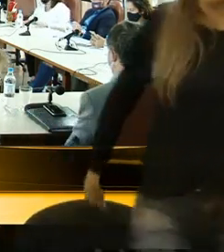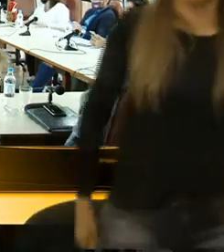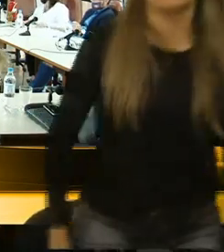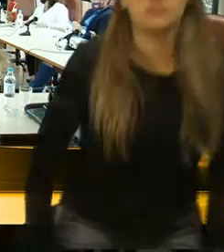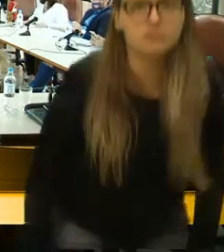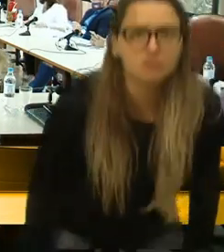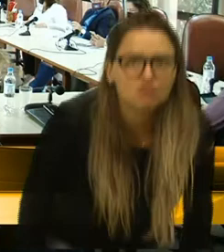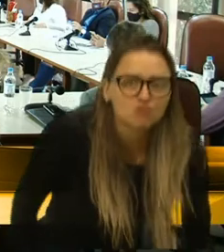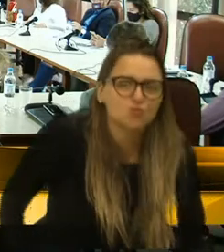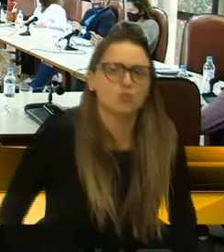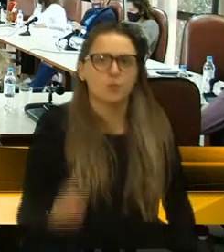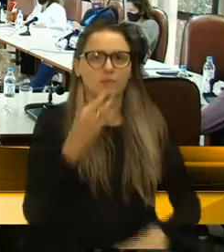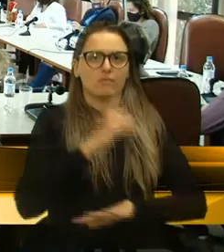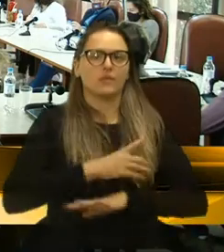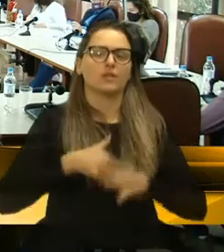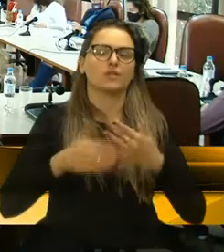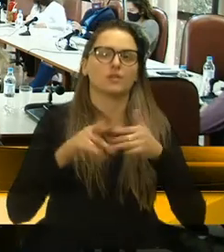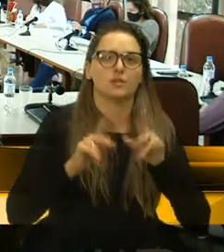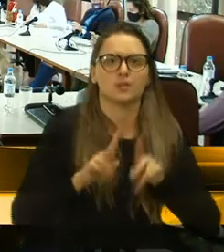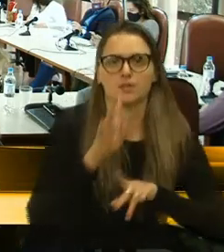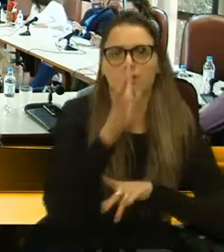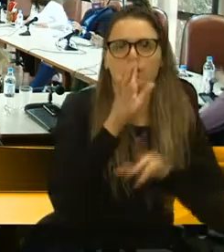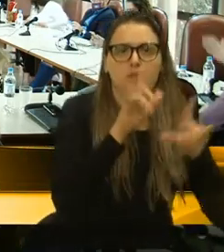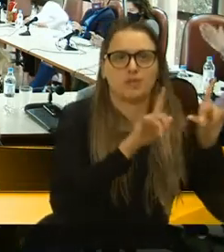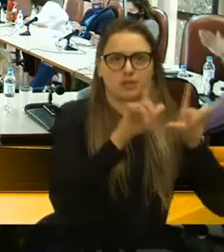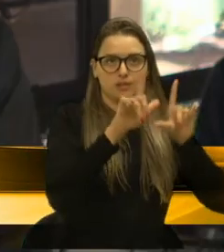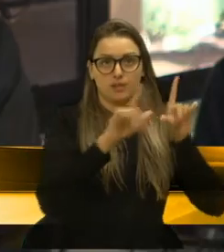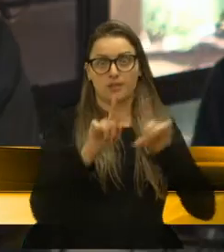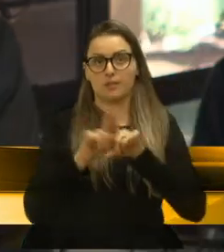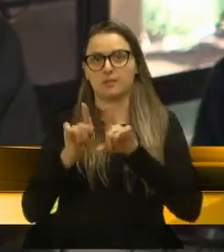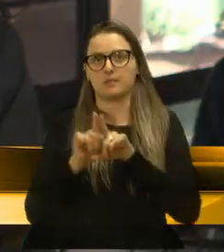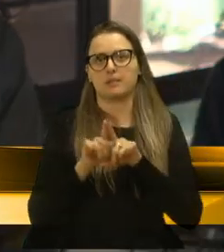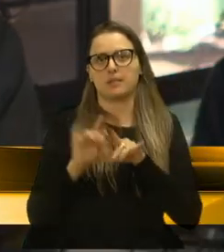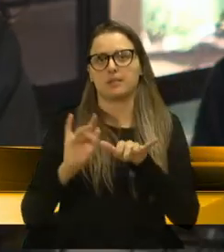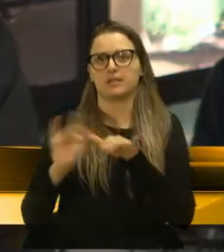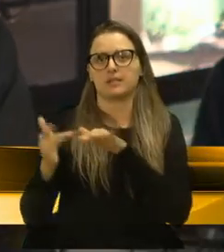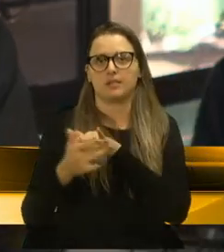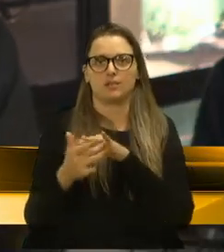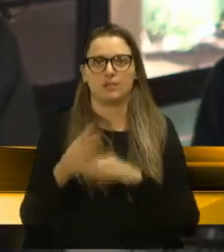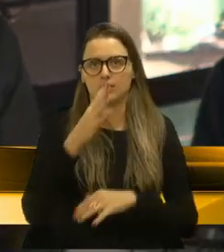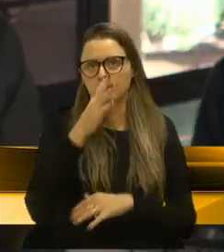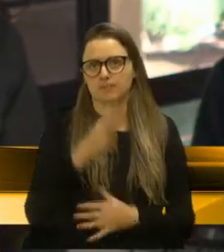TV Câmara e que nos assistem pelas redes sociais.